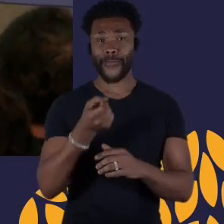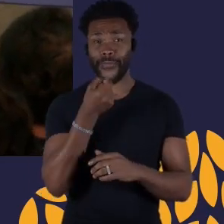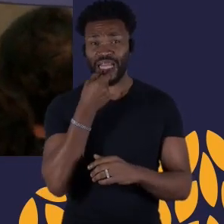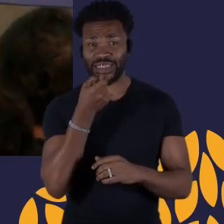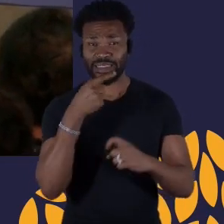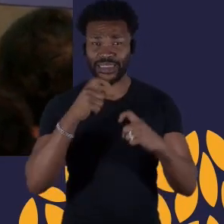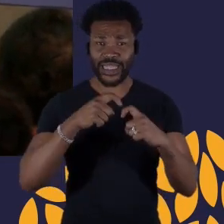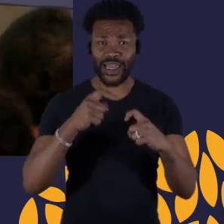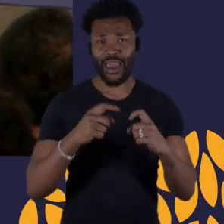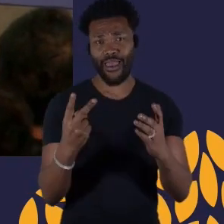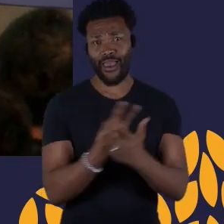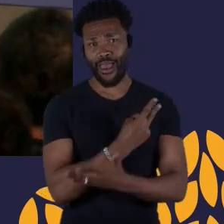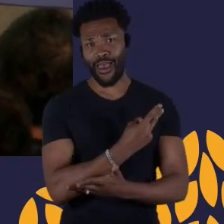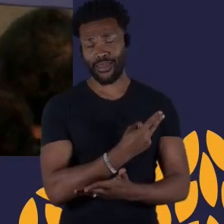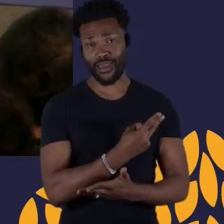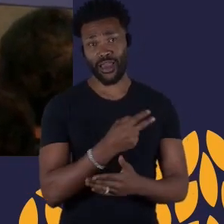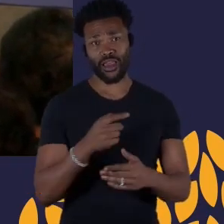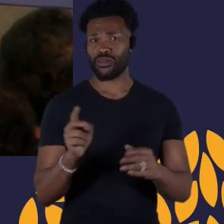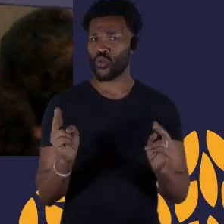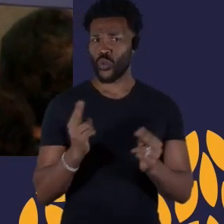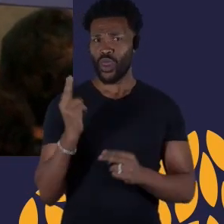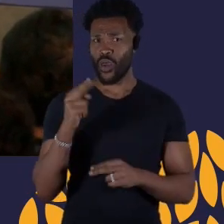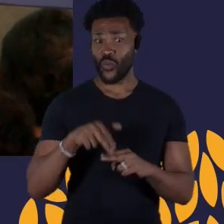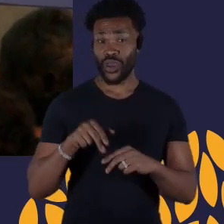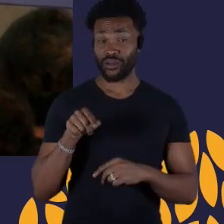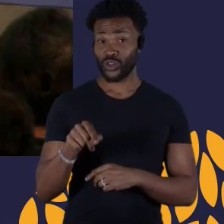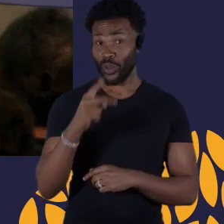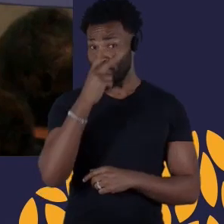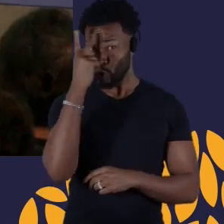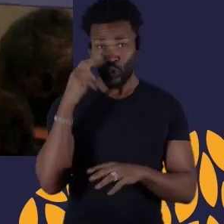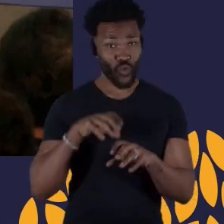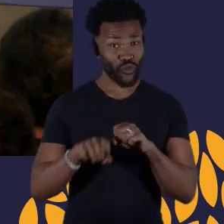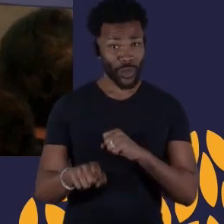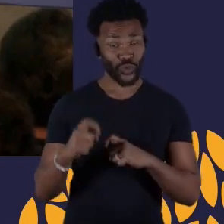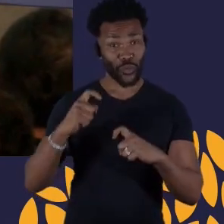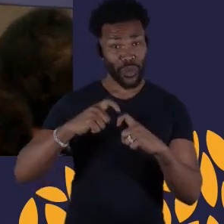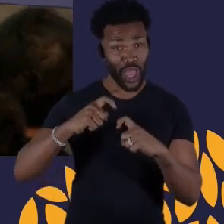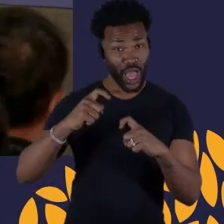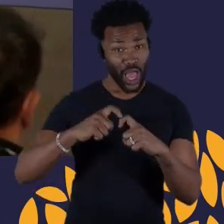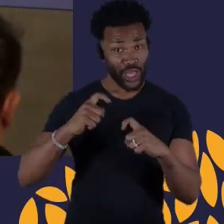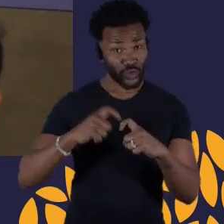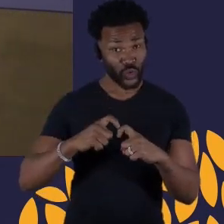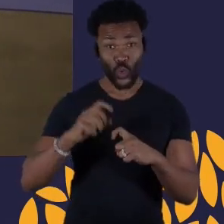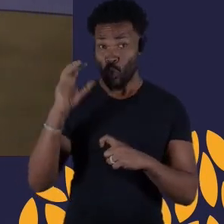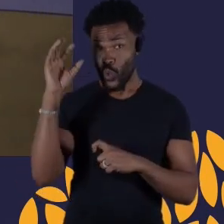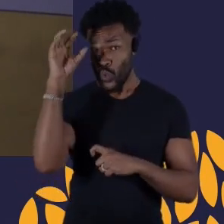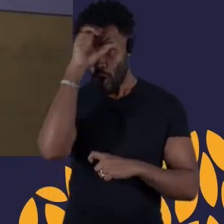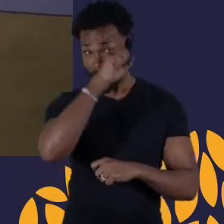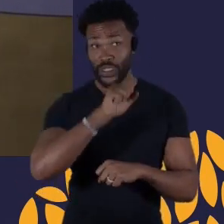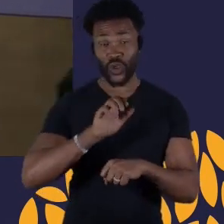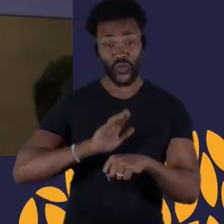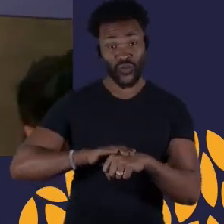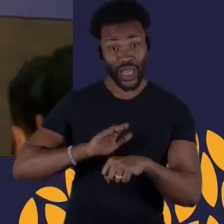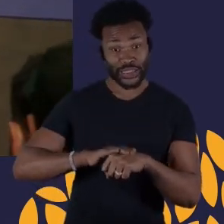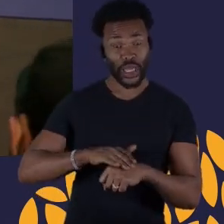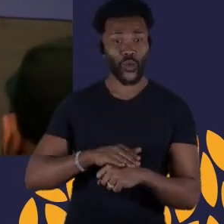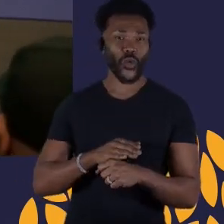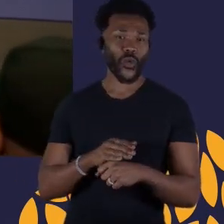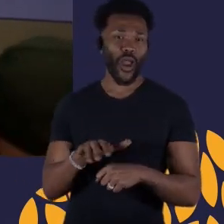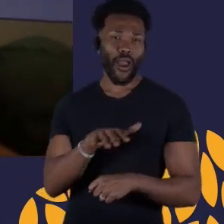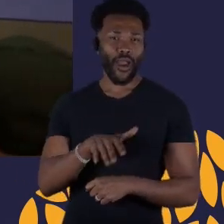medicina, porque é isso. Alguém que não é médico e que não está educado para fazer